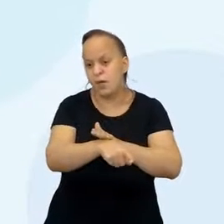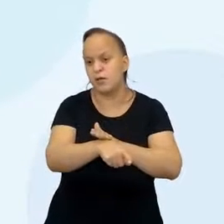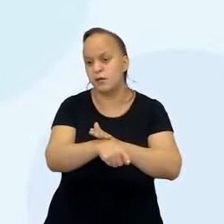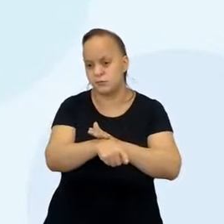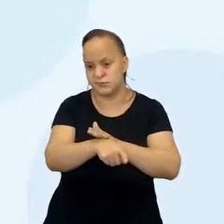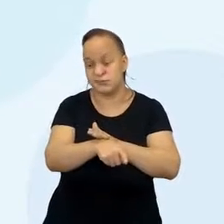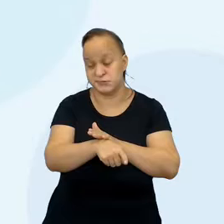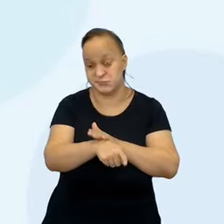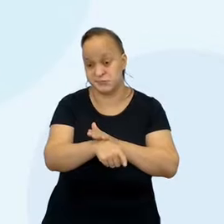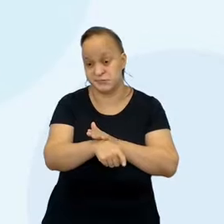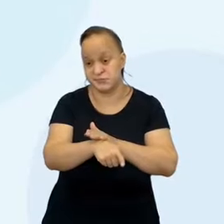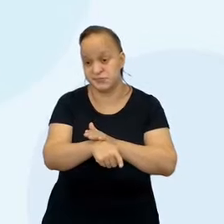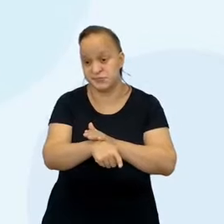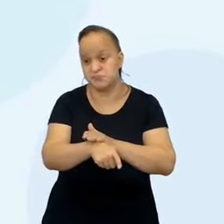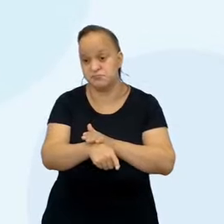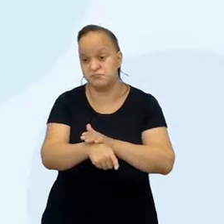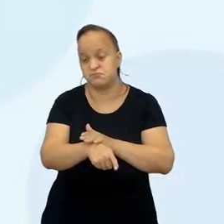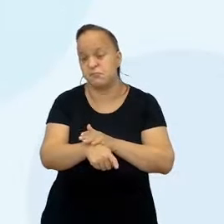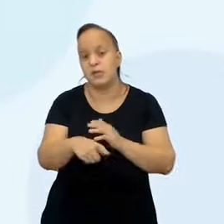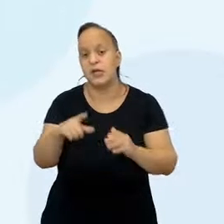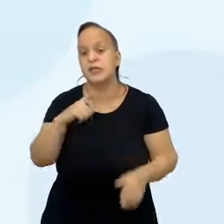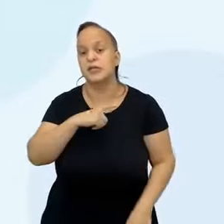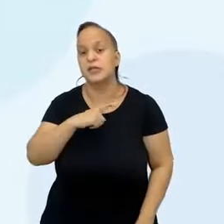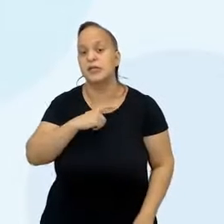componente, né, então a gente tem ali